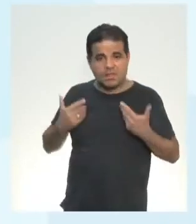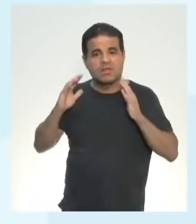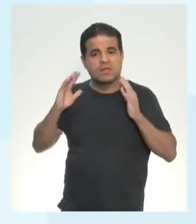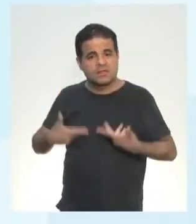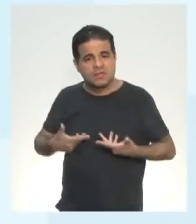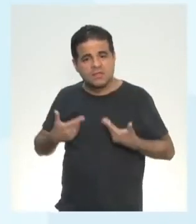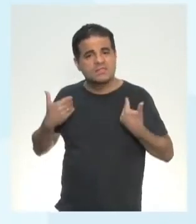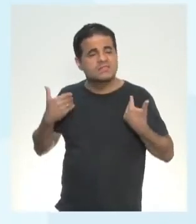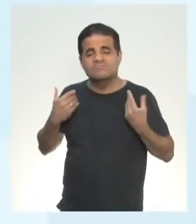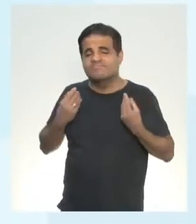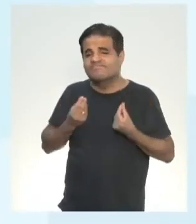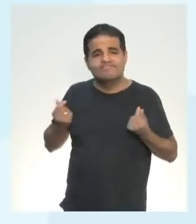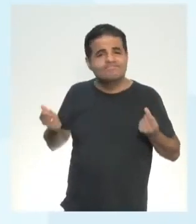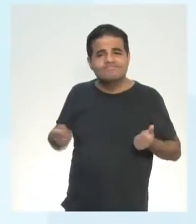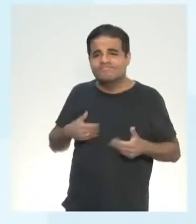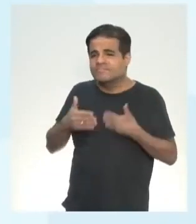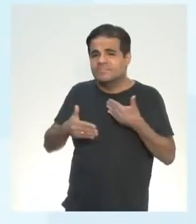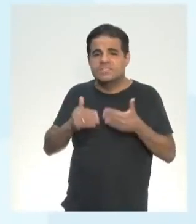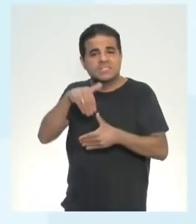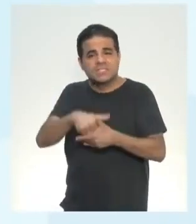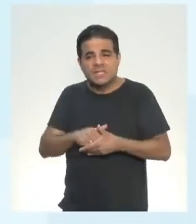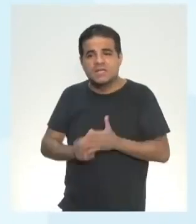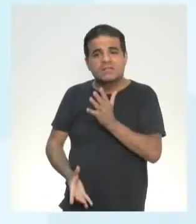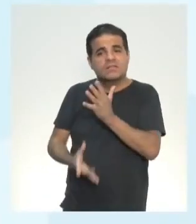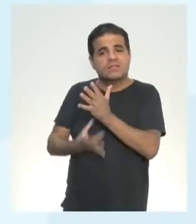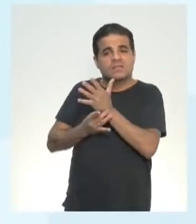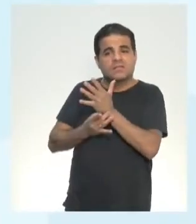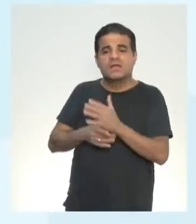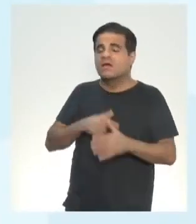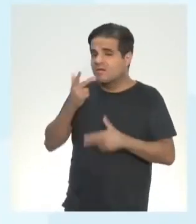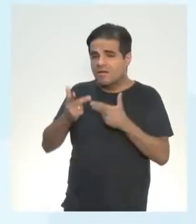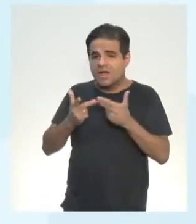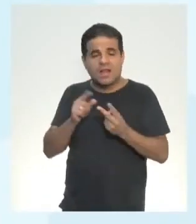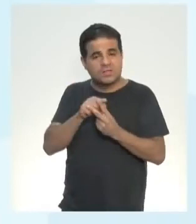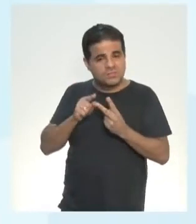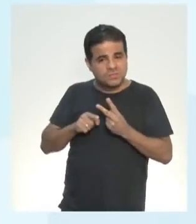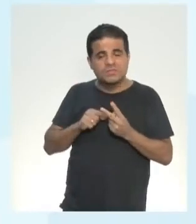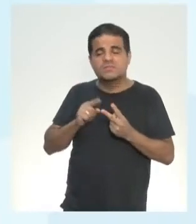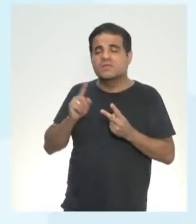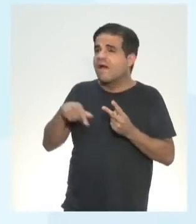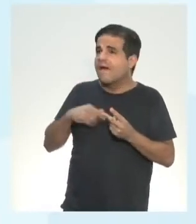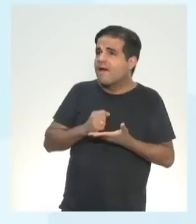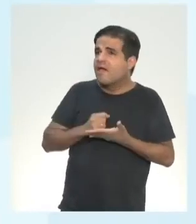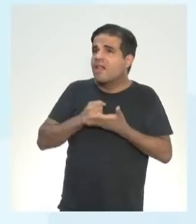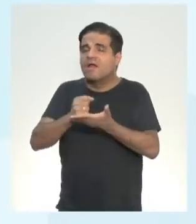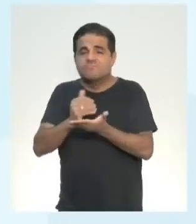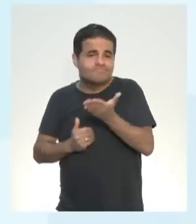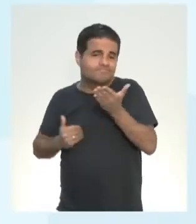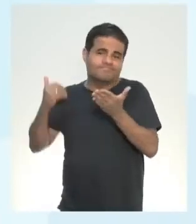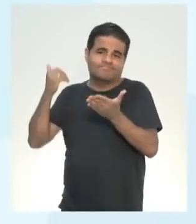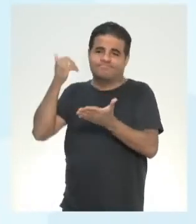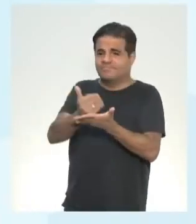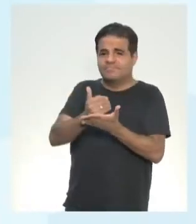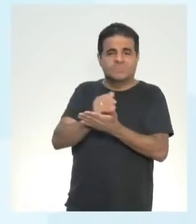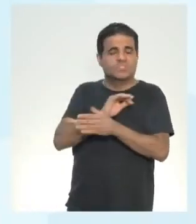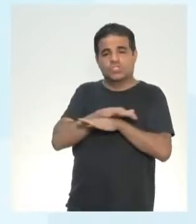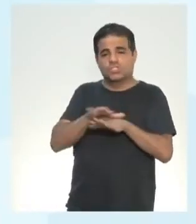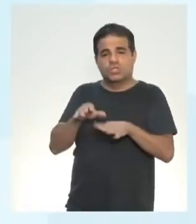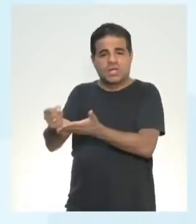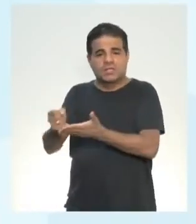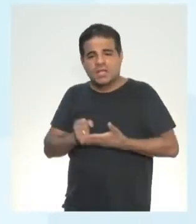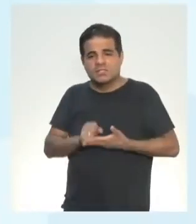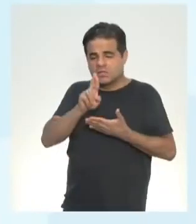tendência dentro do realismo, que a gente fala muito do realismo, naturalismo, que vai para além só de trazer